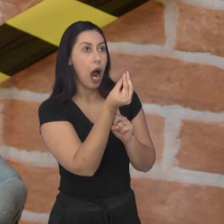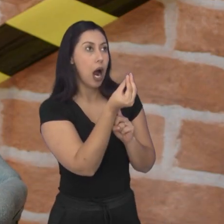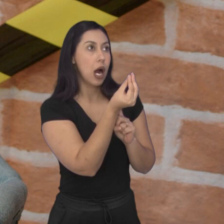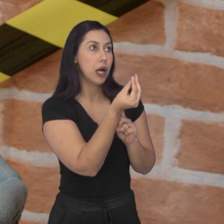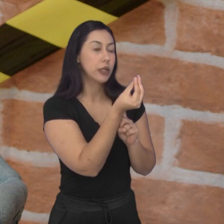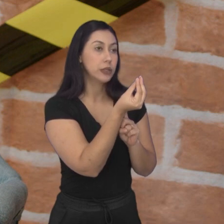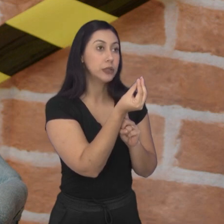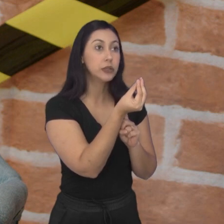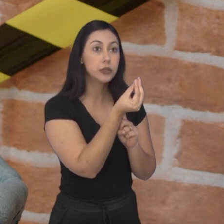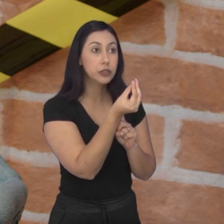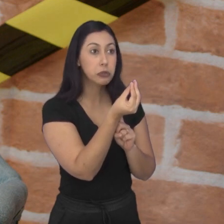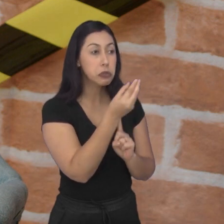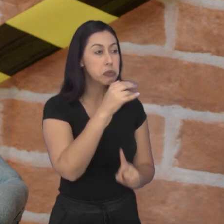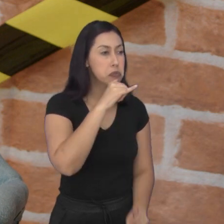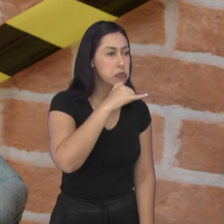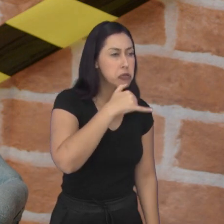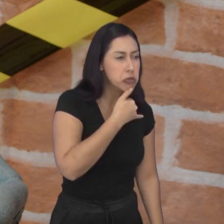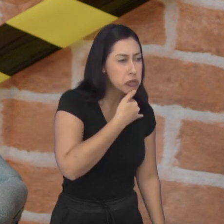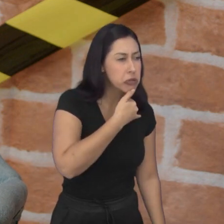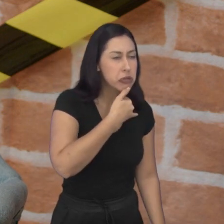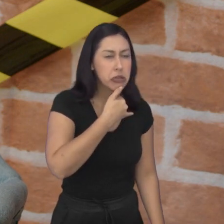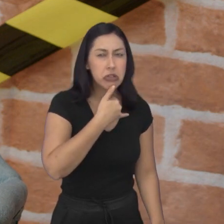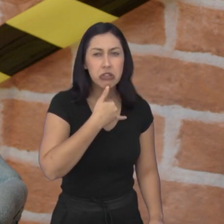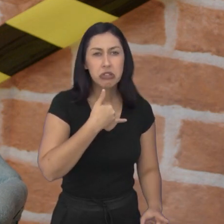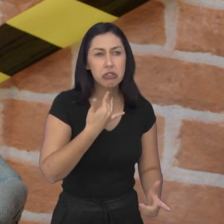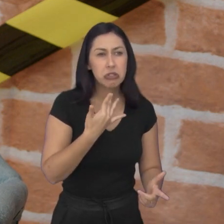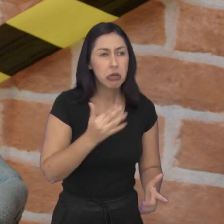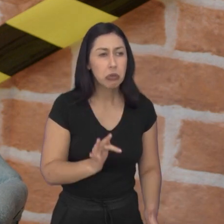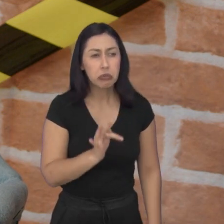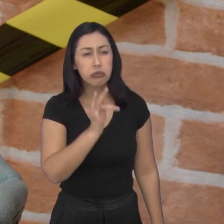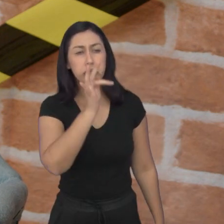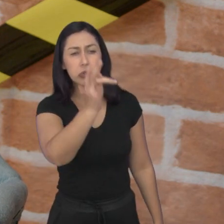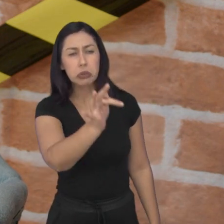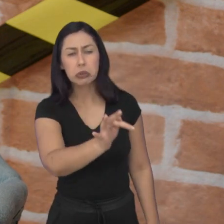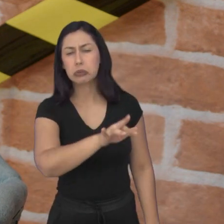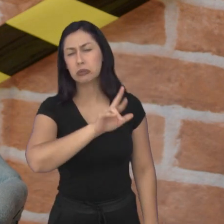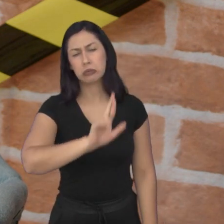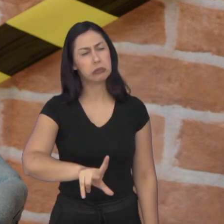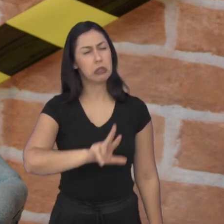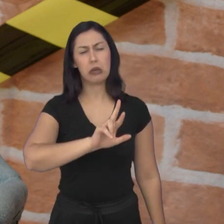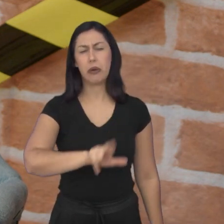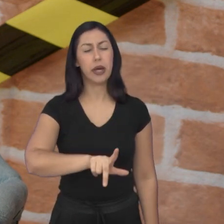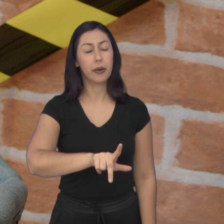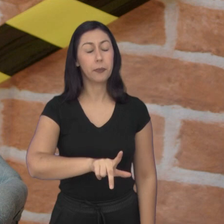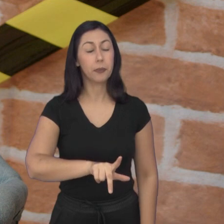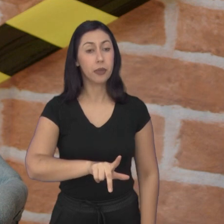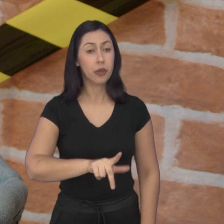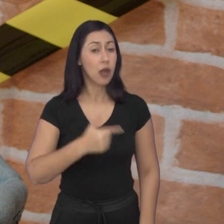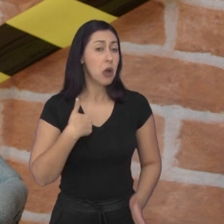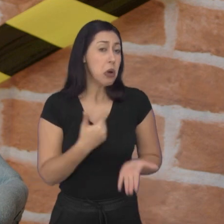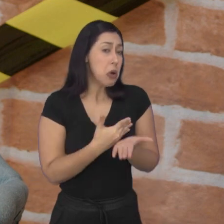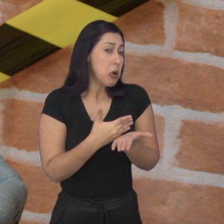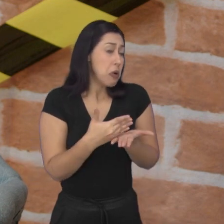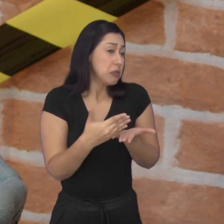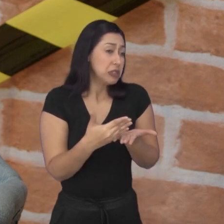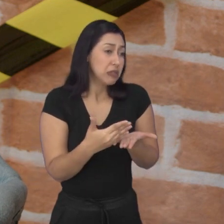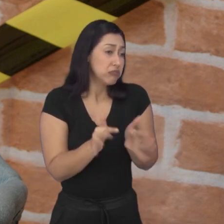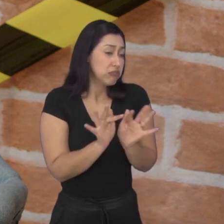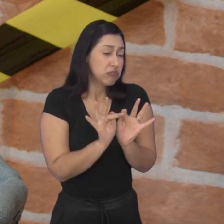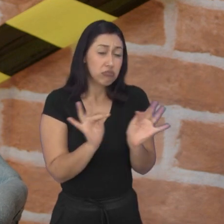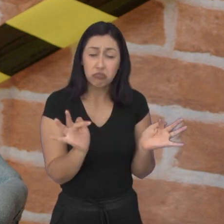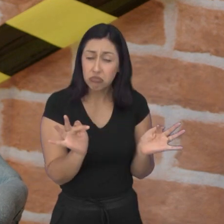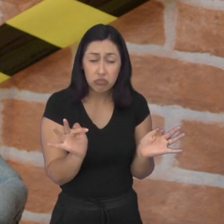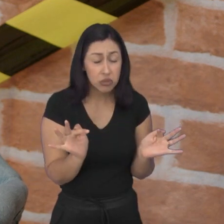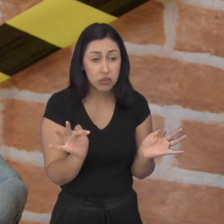sobre melancolia, não era fazer artes futuristas ou arte sobre São José dos Campos. Quando começou de uma forma